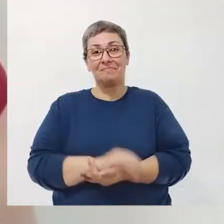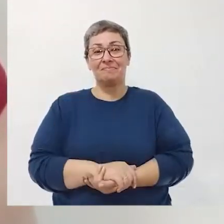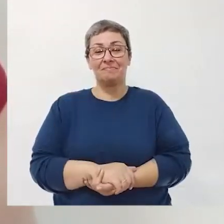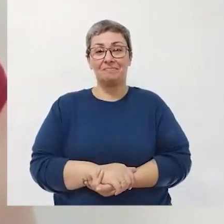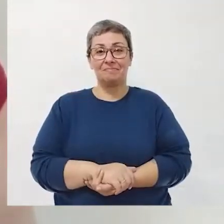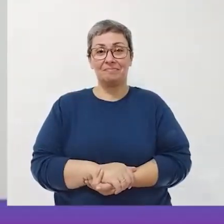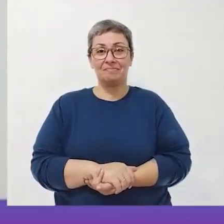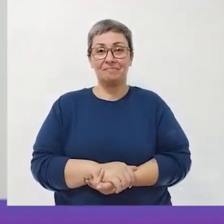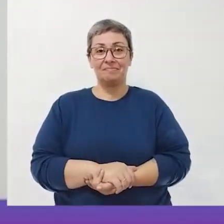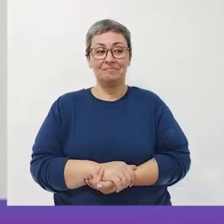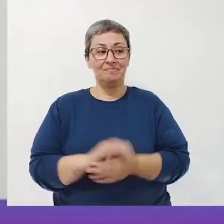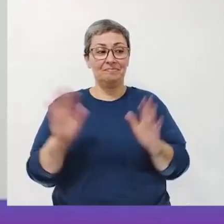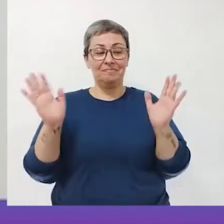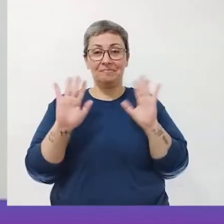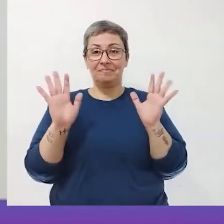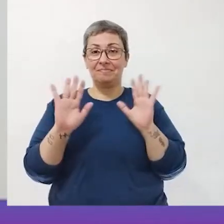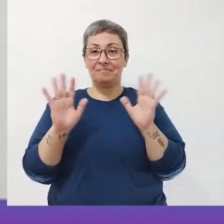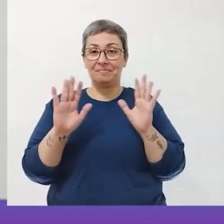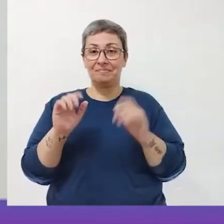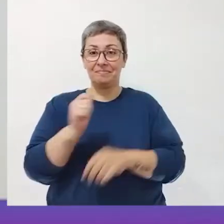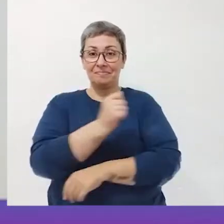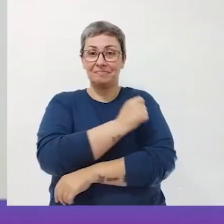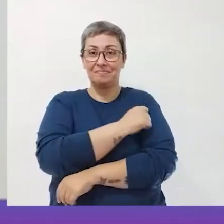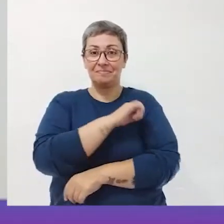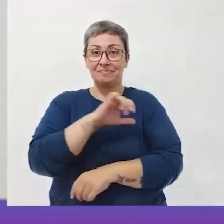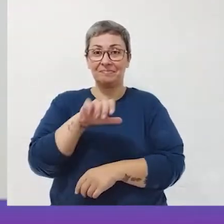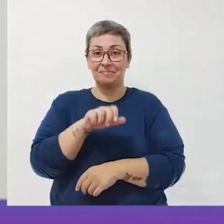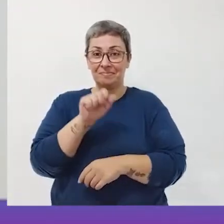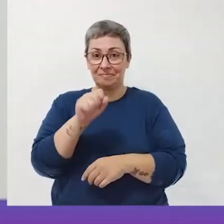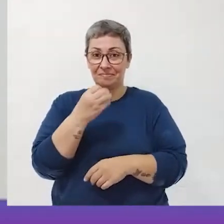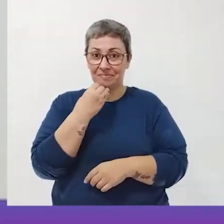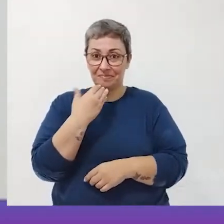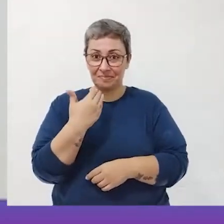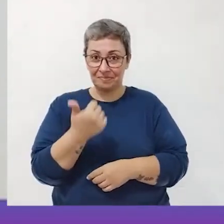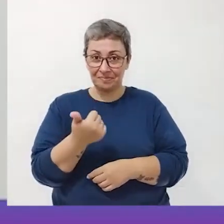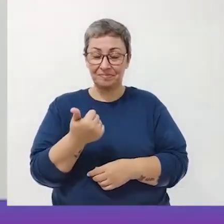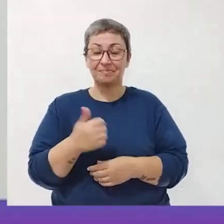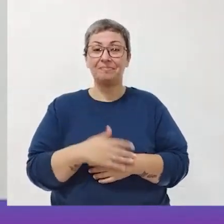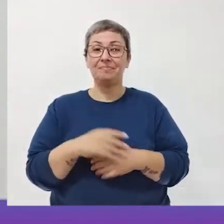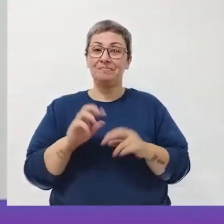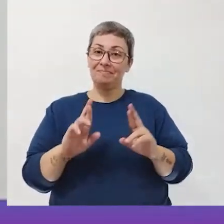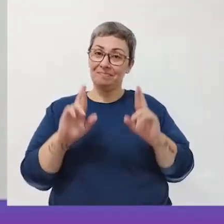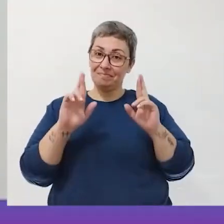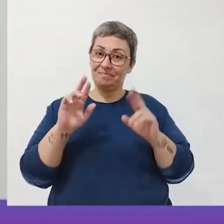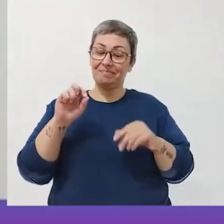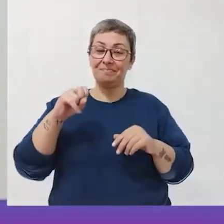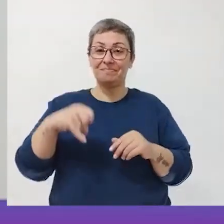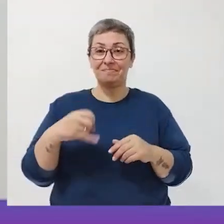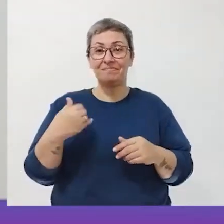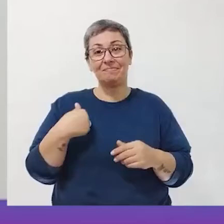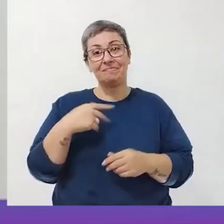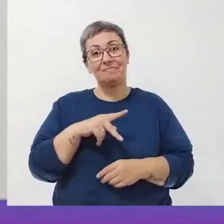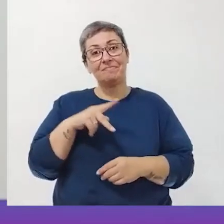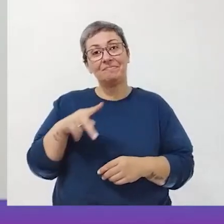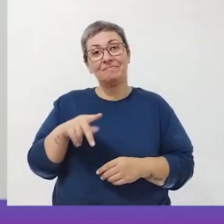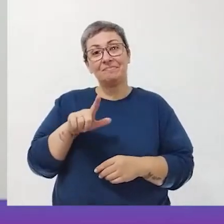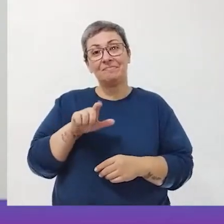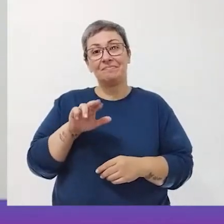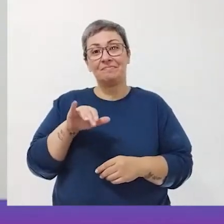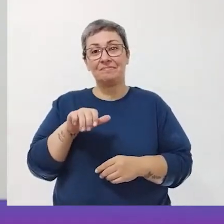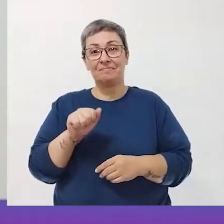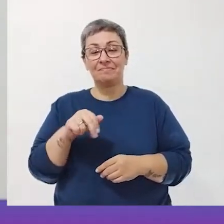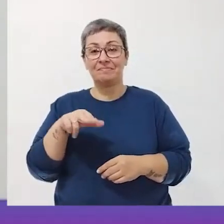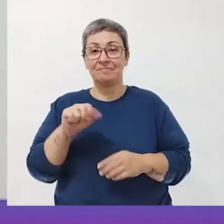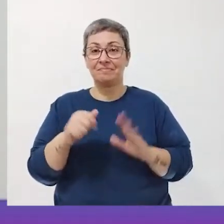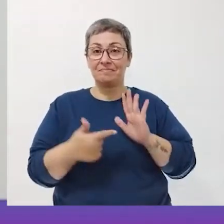próxima. Olá, educandos e educandas da EJA, tudo bem com vocês? Espero que sim. Eu sou a professora Luciana